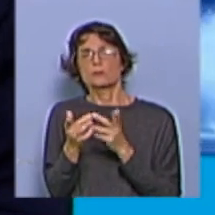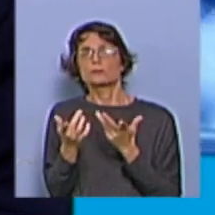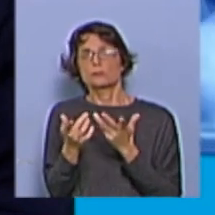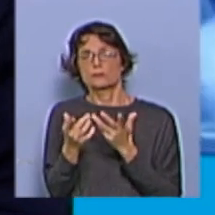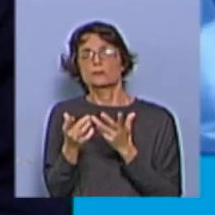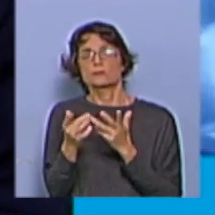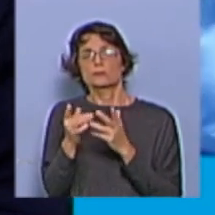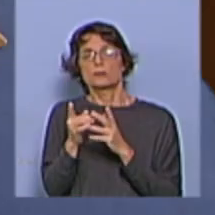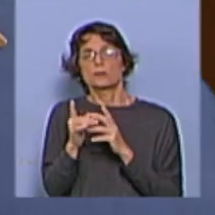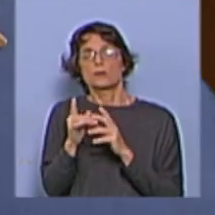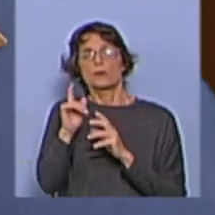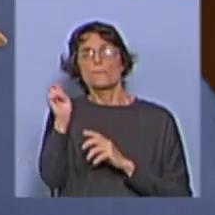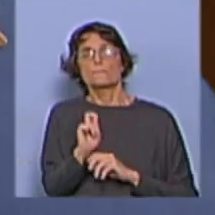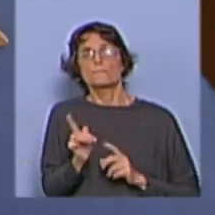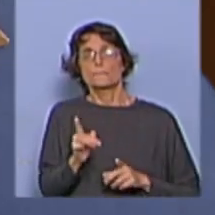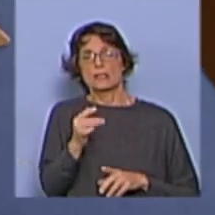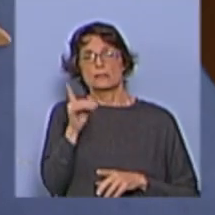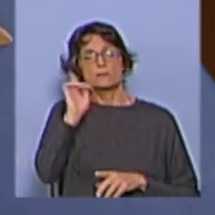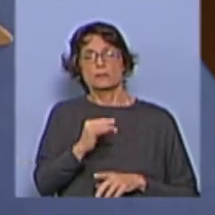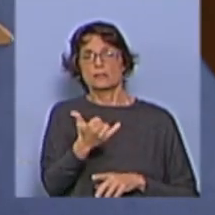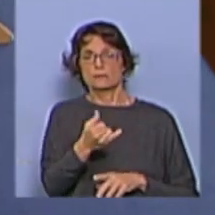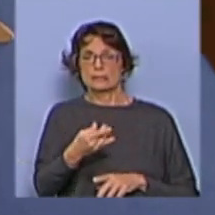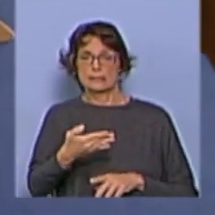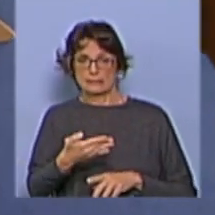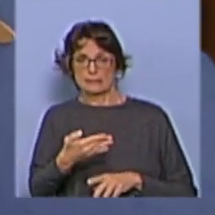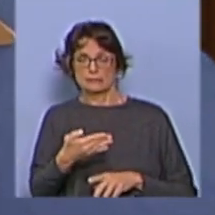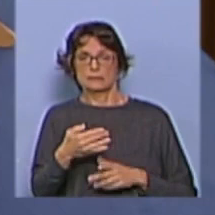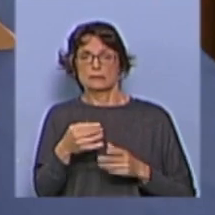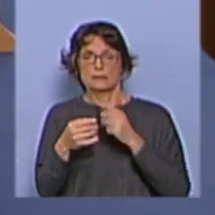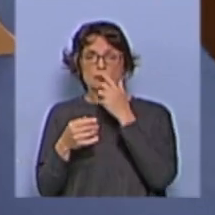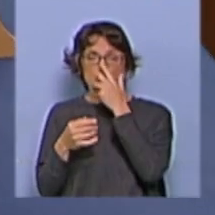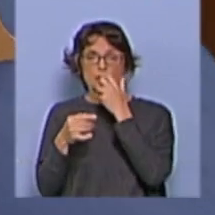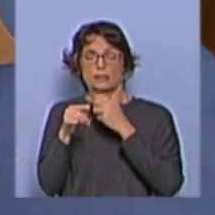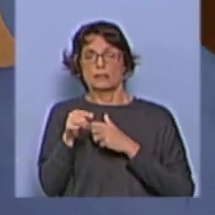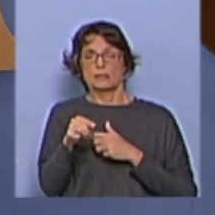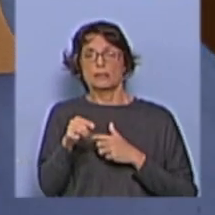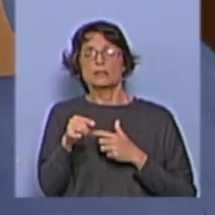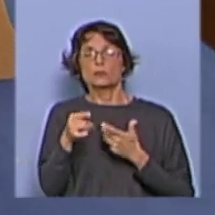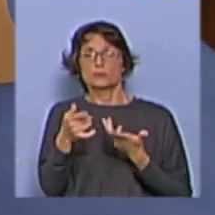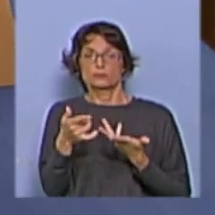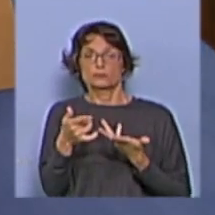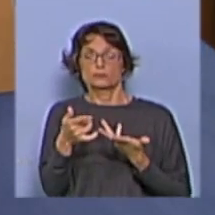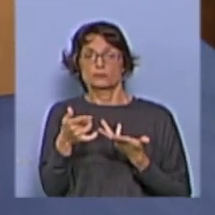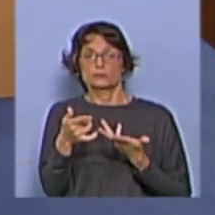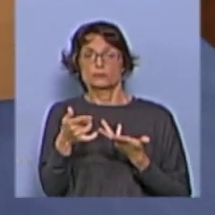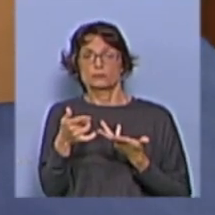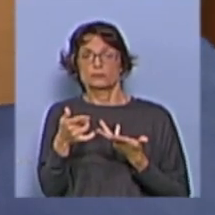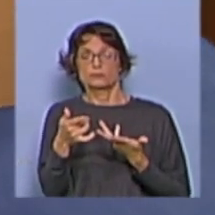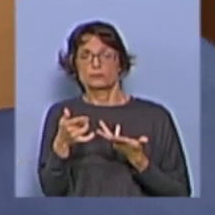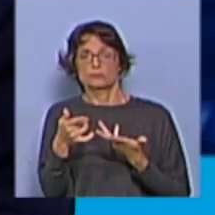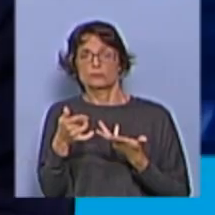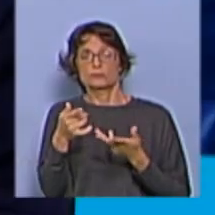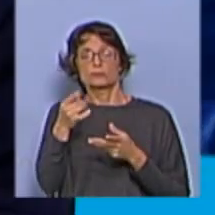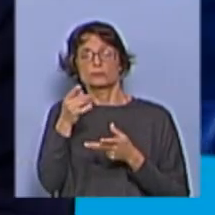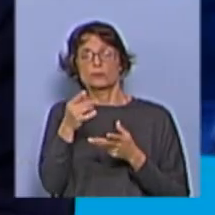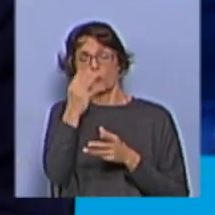março, o Papa Francisco foi sozinho, praticamente, no meio da Praça de São Pedro, fazer a bênção Urbi